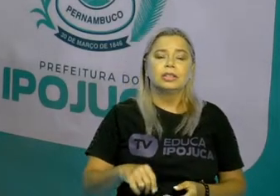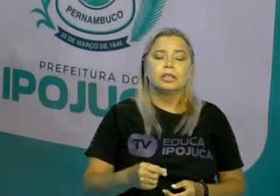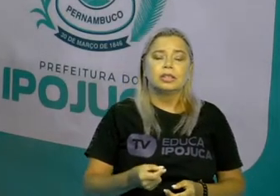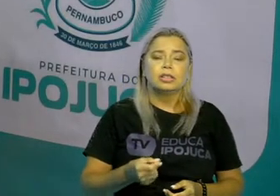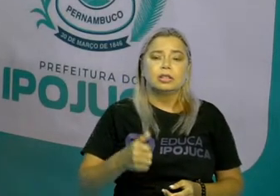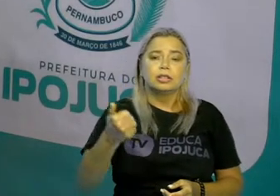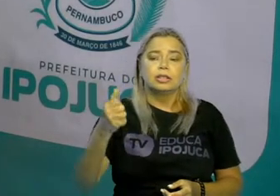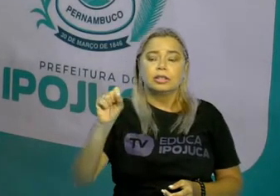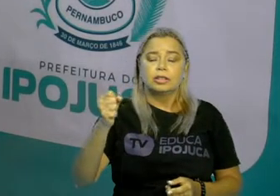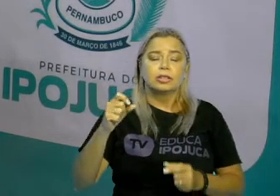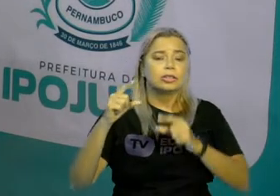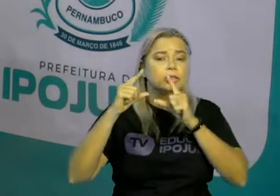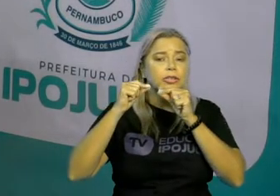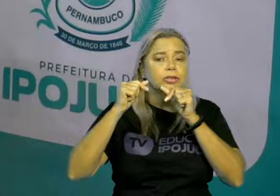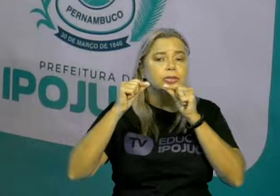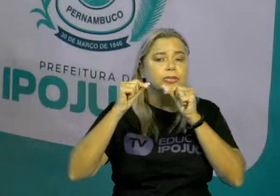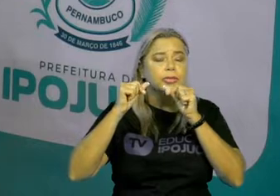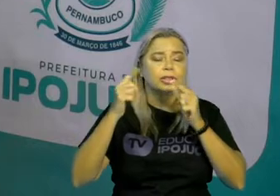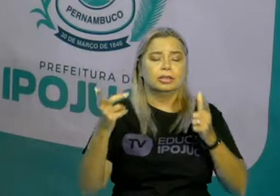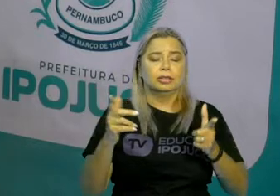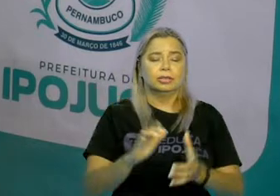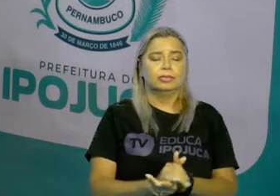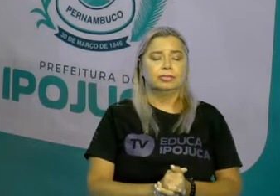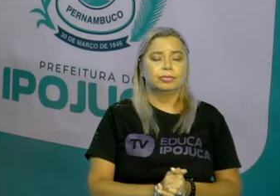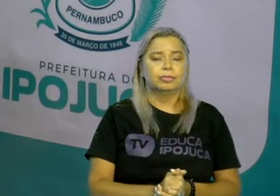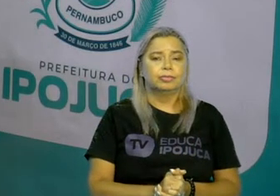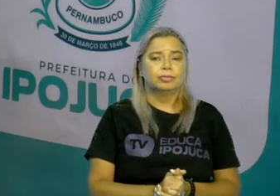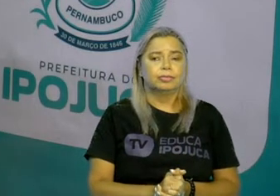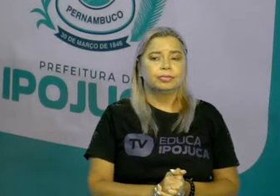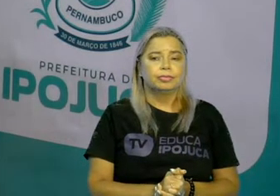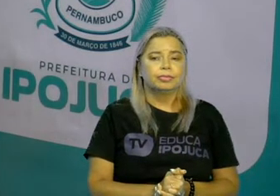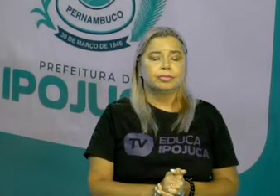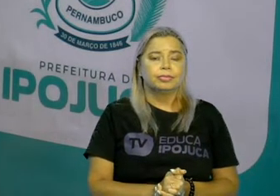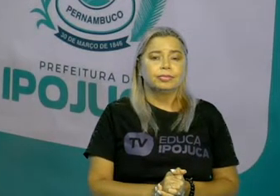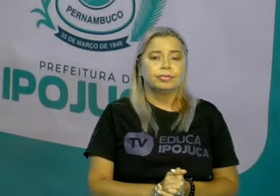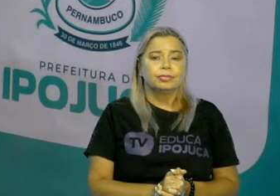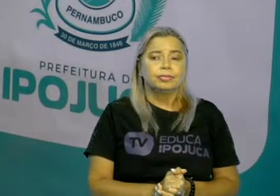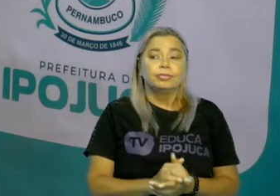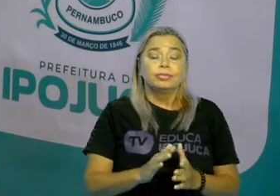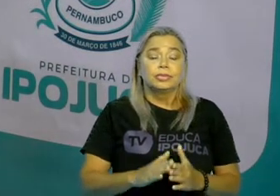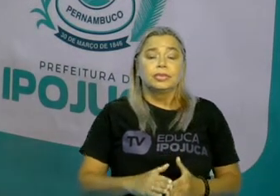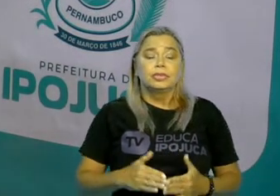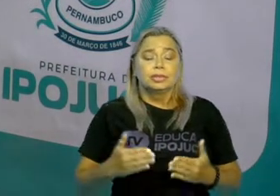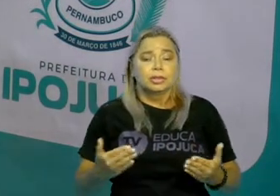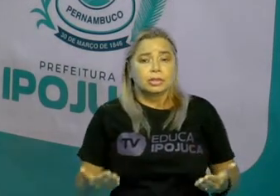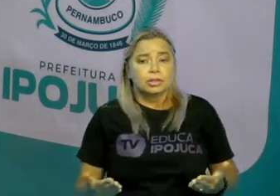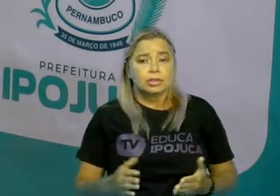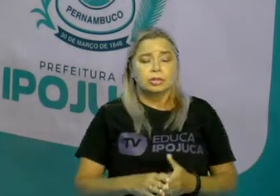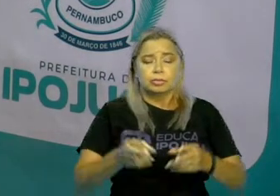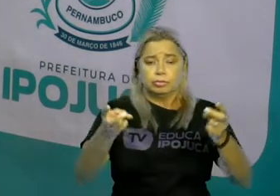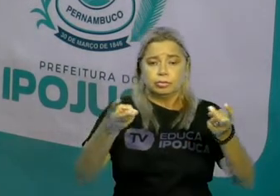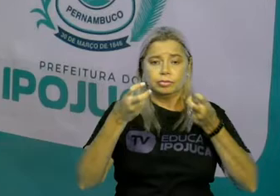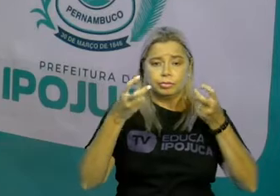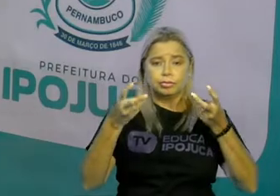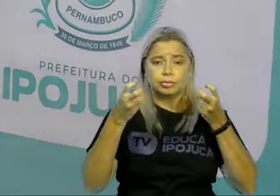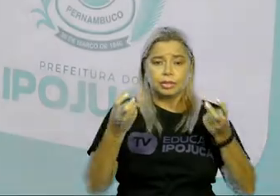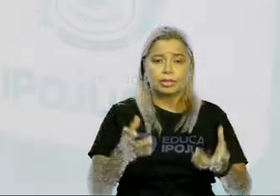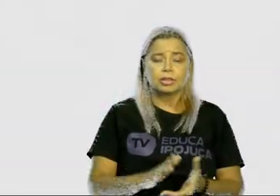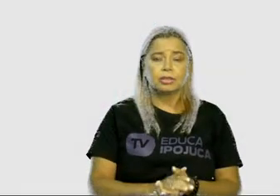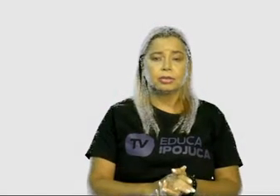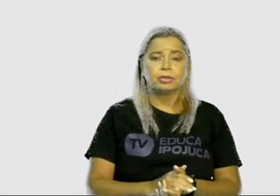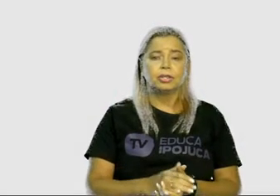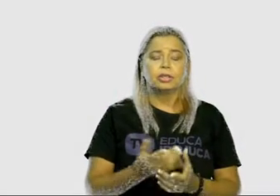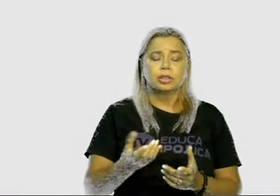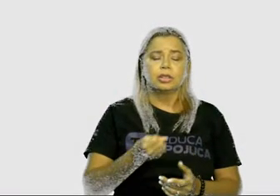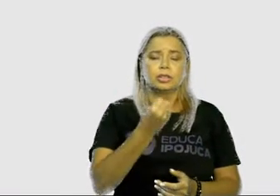o Tatá seria 18 balas e logo a gente pode perceber o seguinte e a